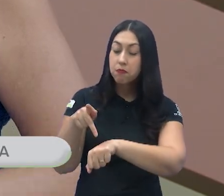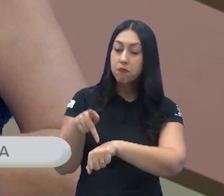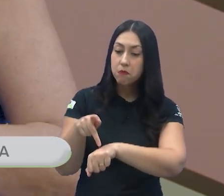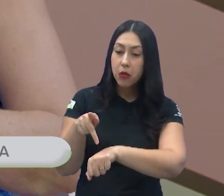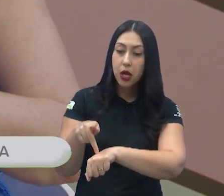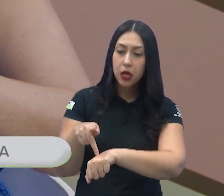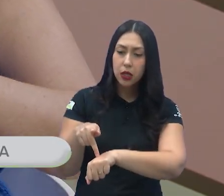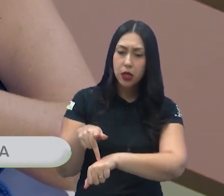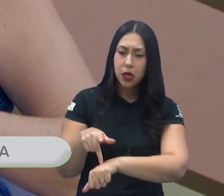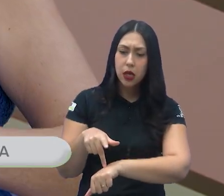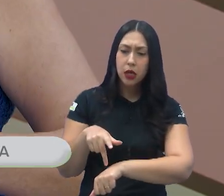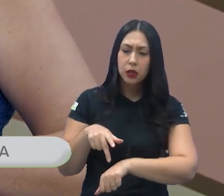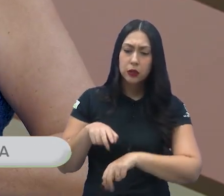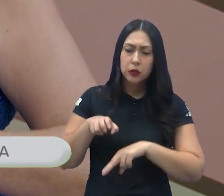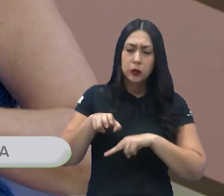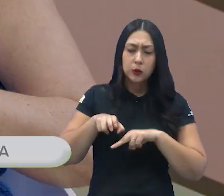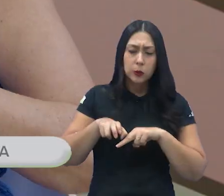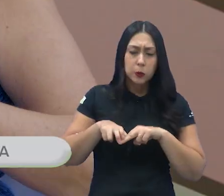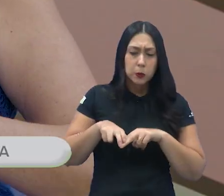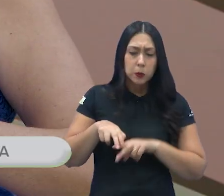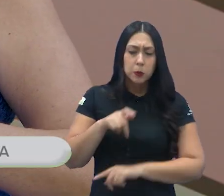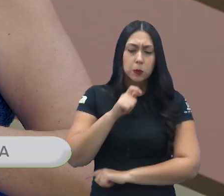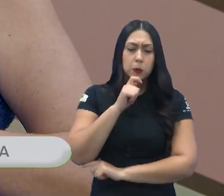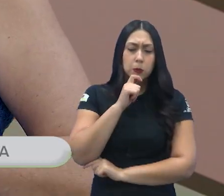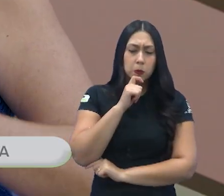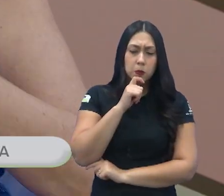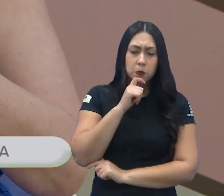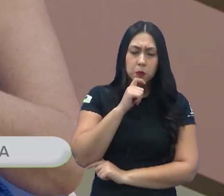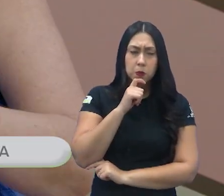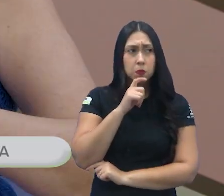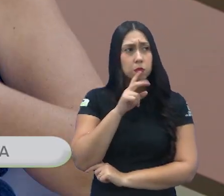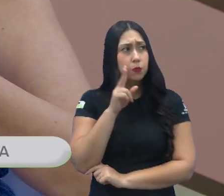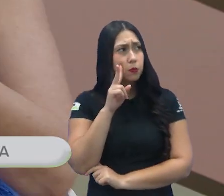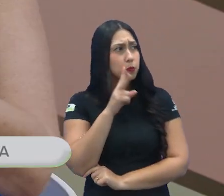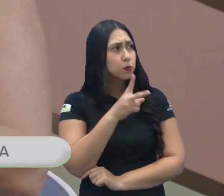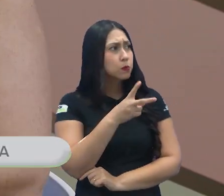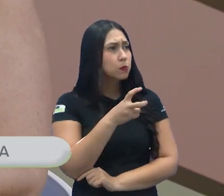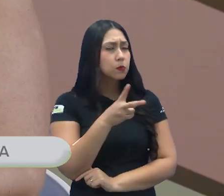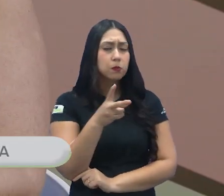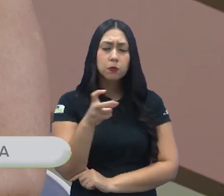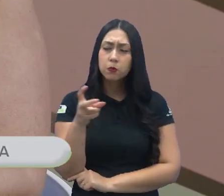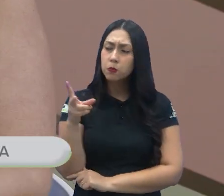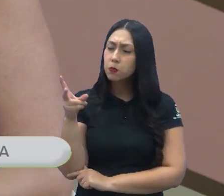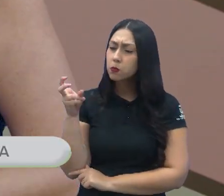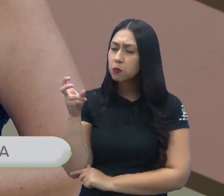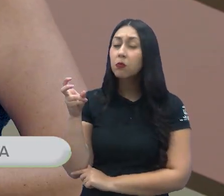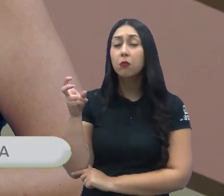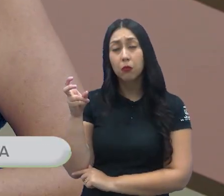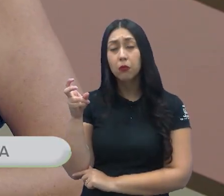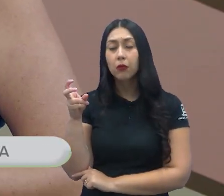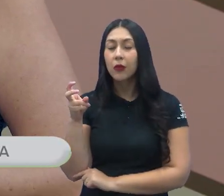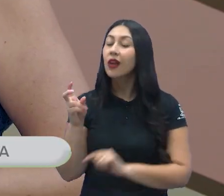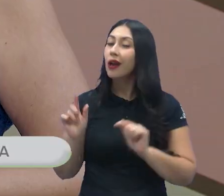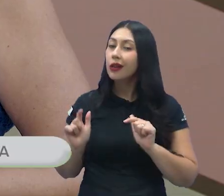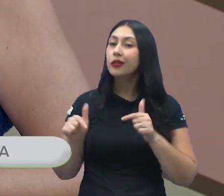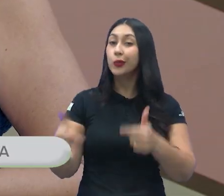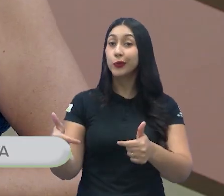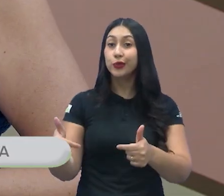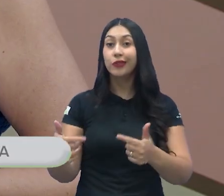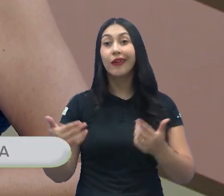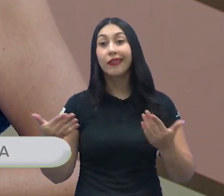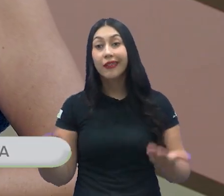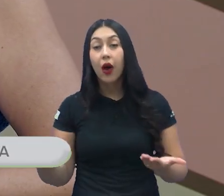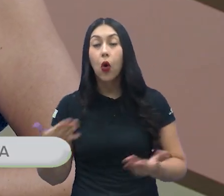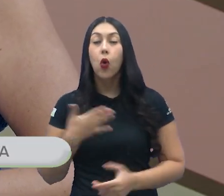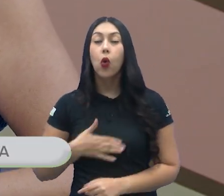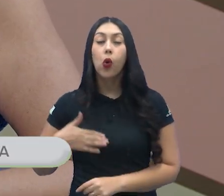senta, ele analisa todo o contexto, toda a situação e aí, então, ele toma uma atitude. São pessoas que gostam de